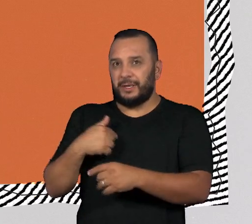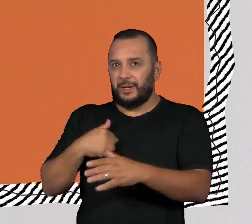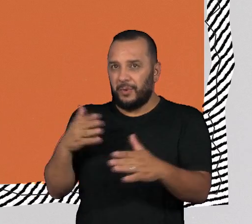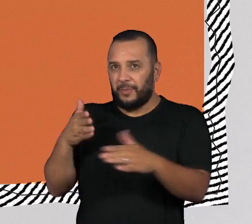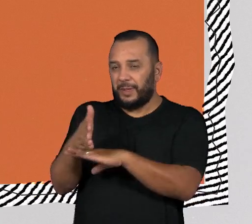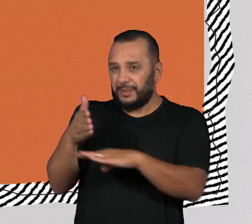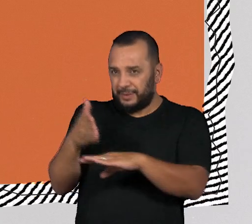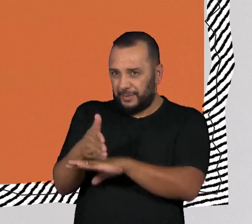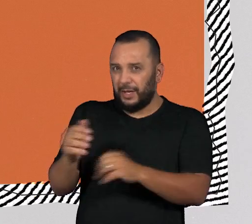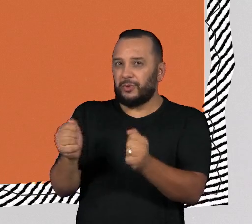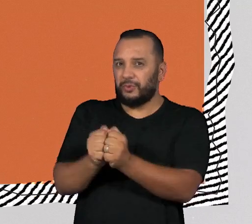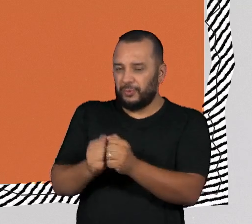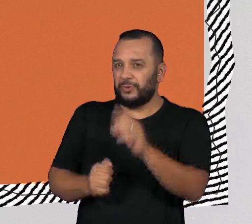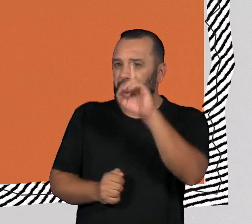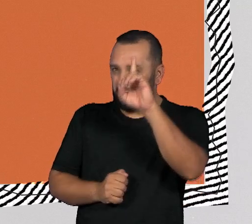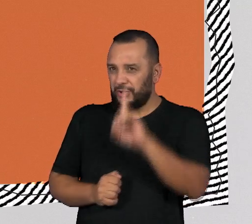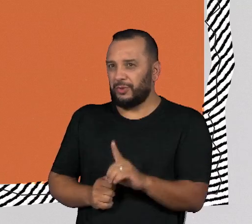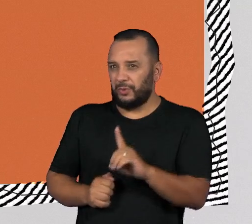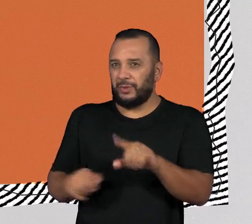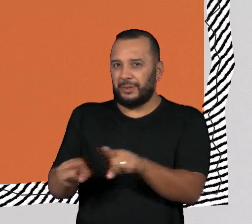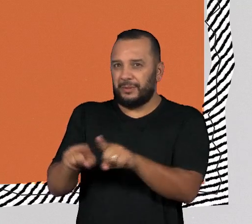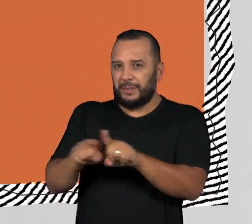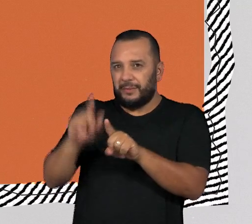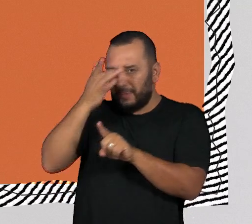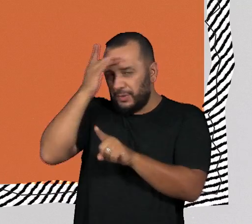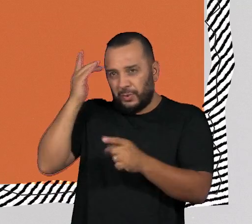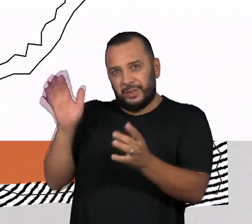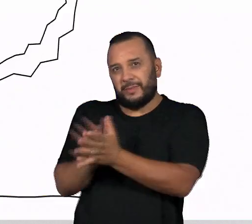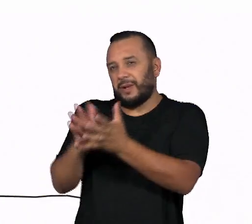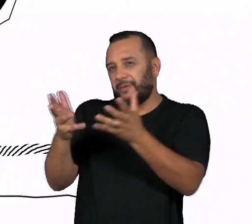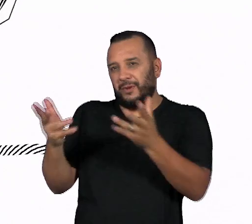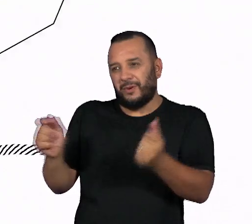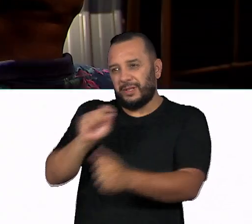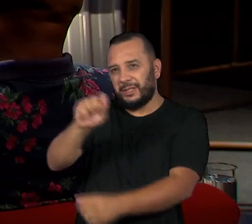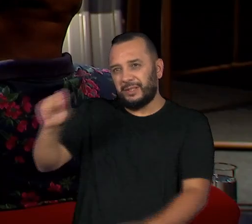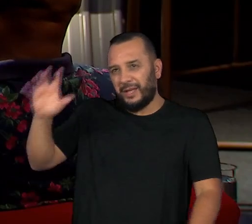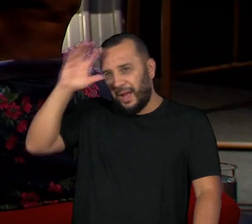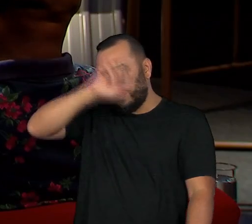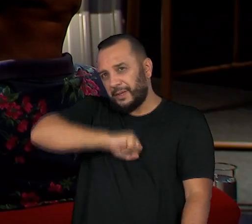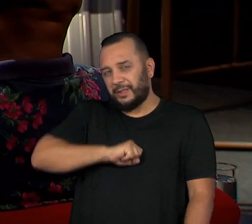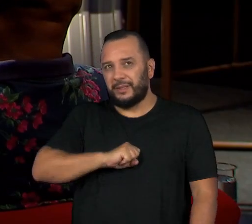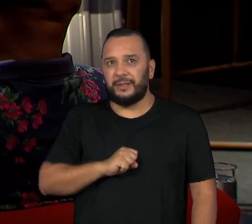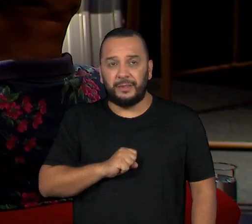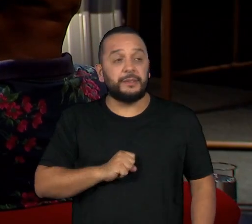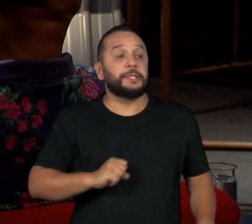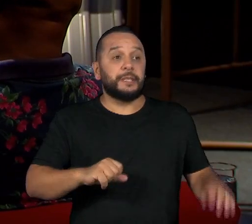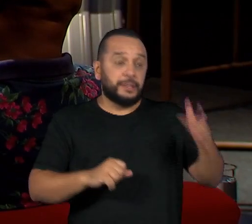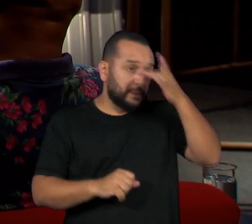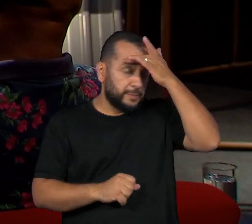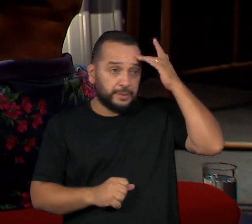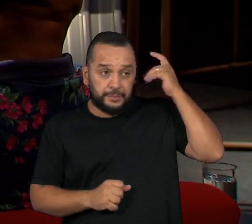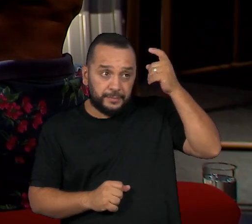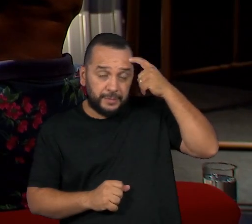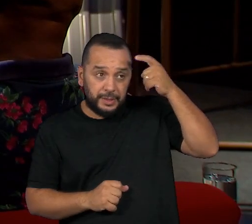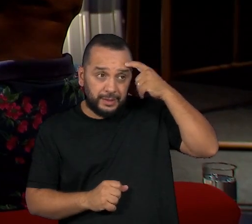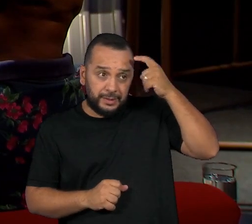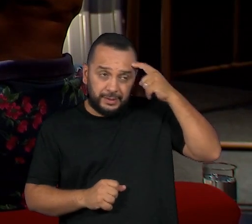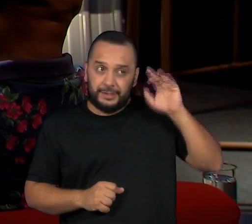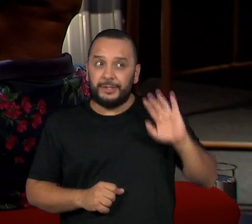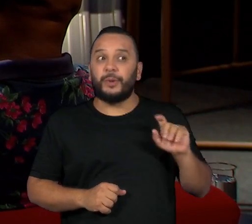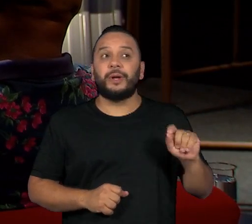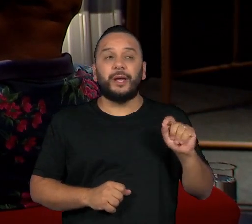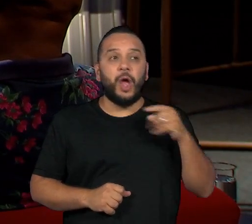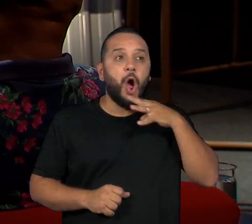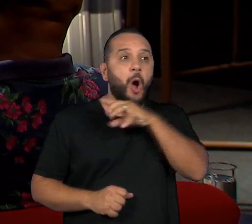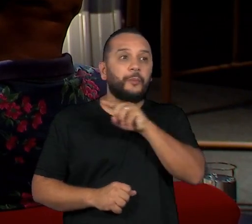com diretores e pessoas incríveis e aprender muito com eles, né? O óbvio é que muita gente está pensando, depois dessa sua resposta, é